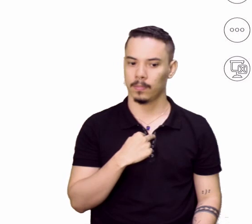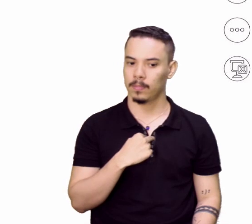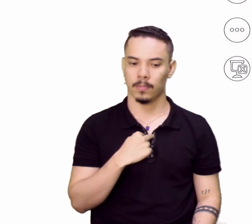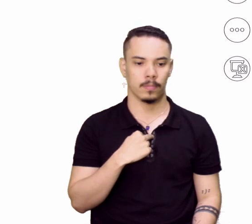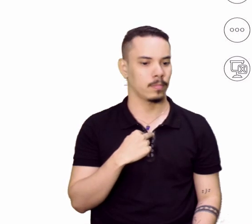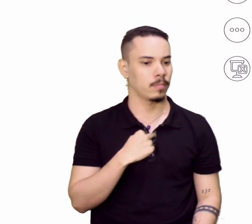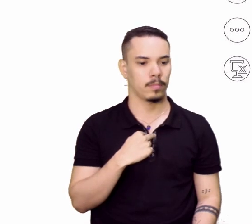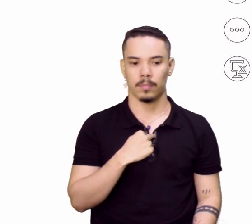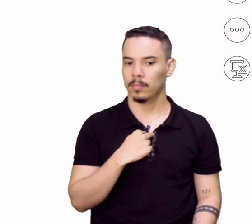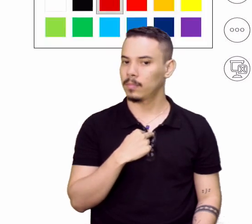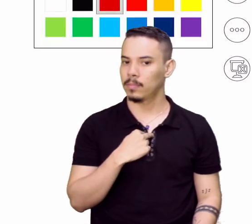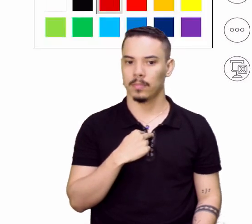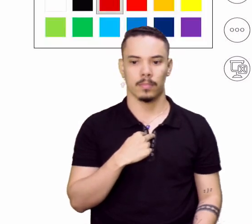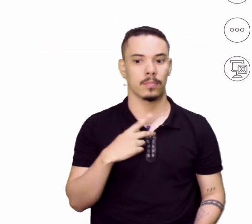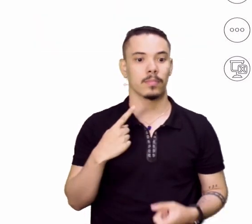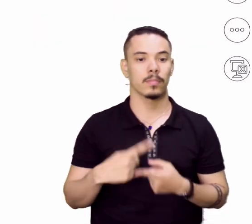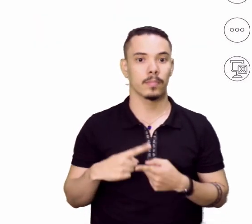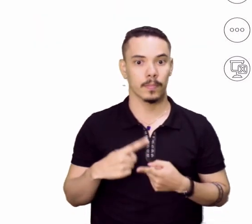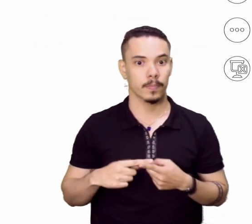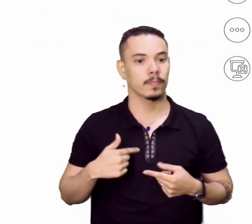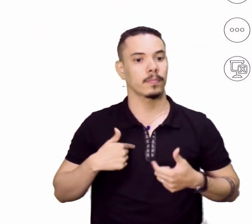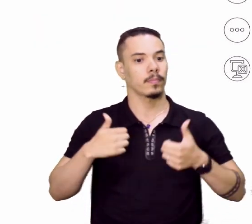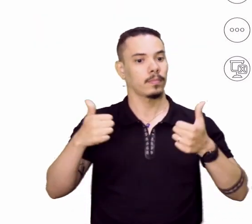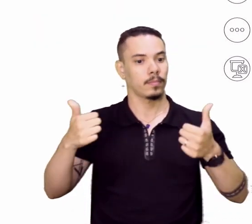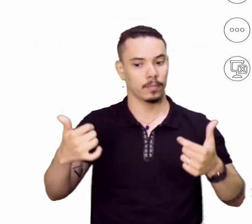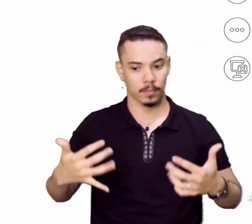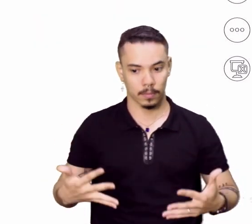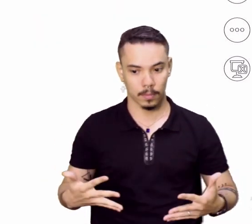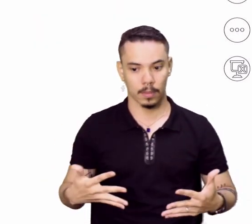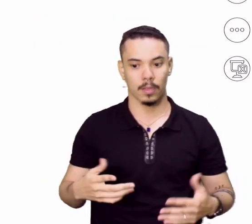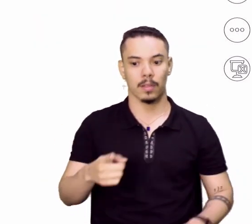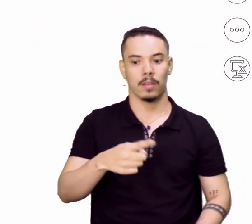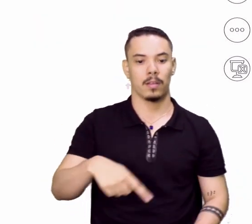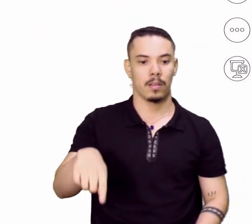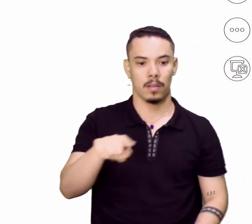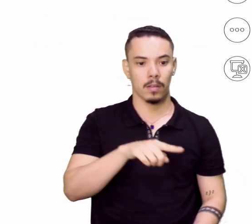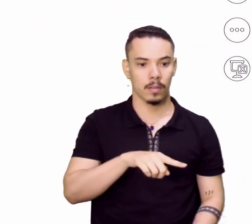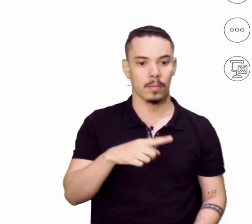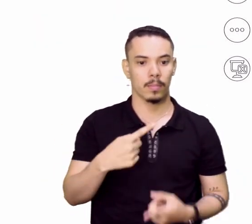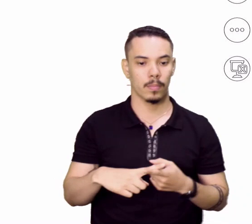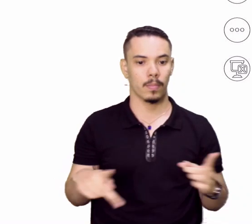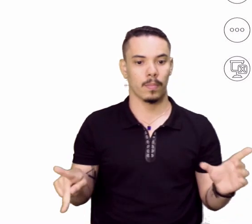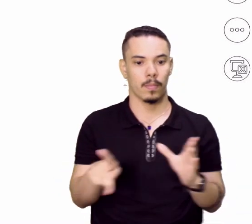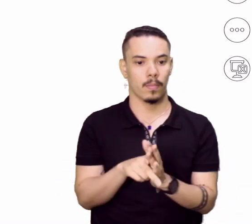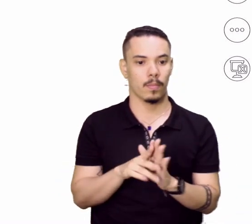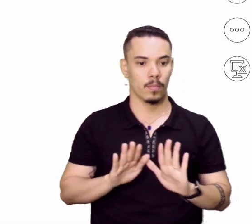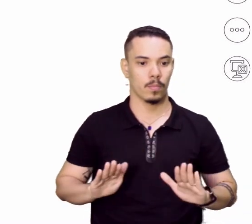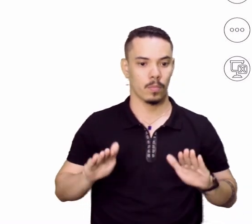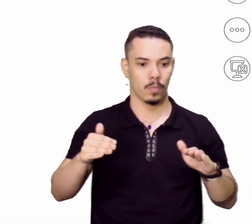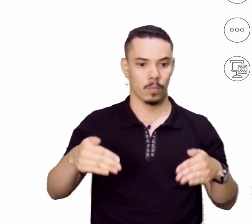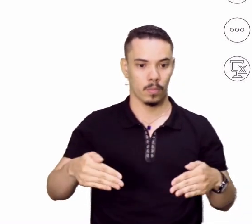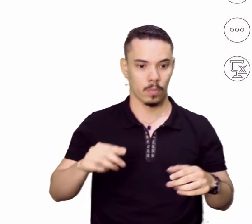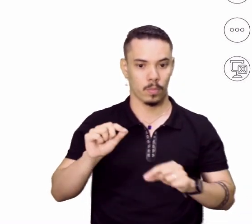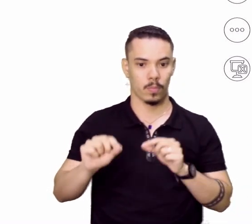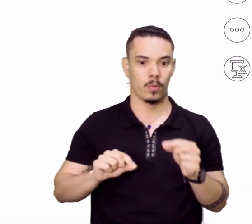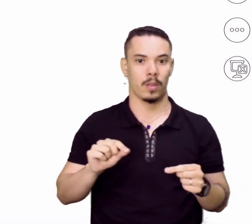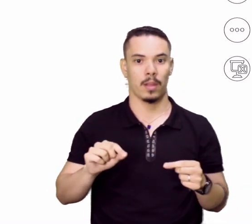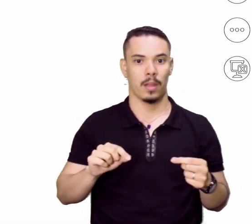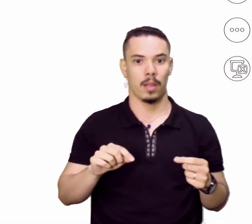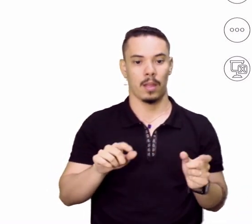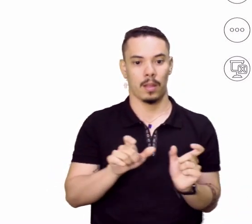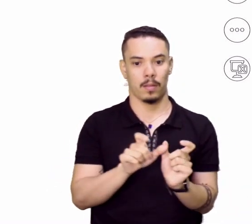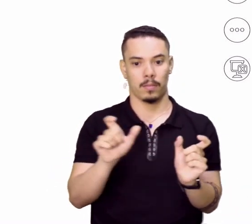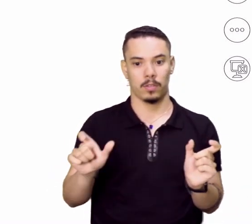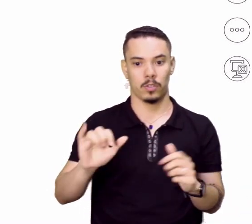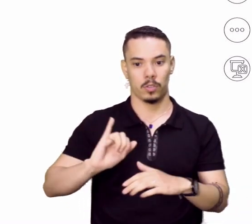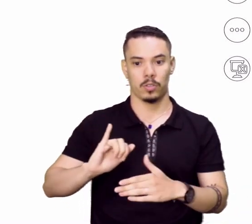posso fazer? Porque, como eu acabei de falar aqui, porque se trata de uma oração explicativa.